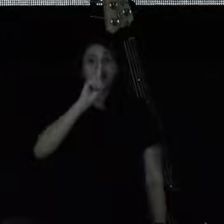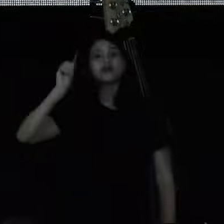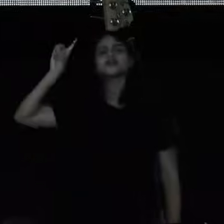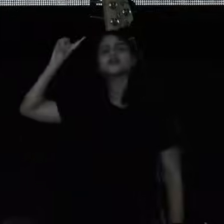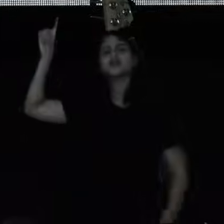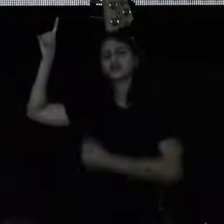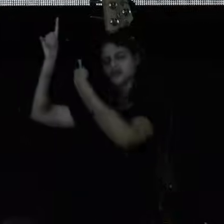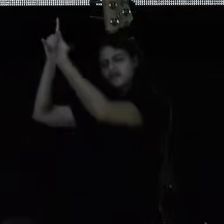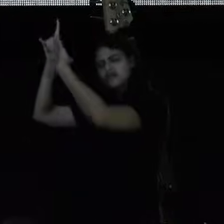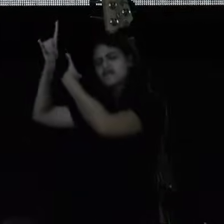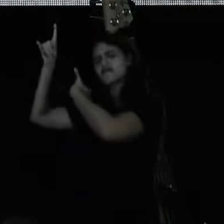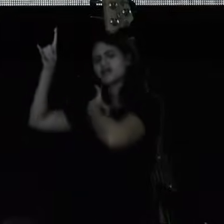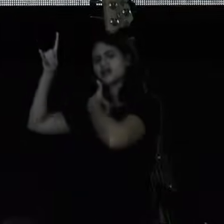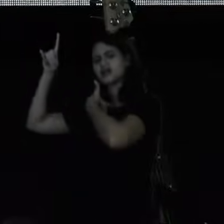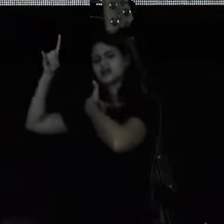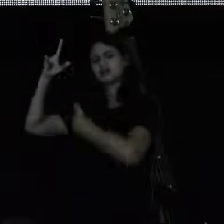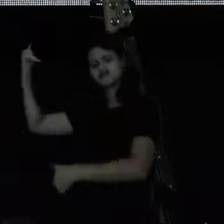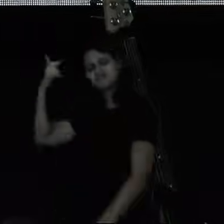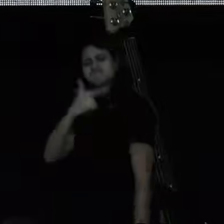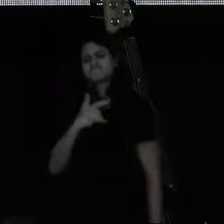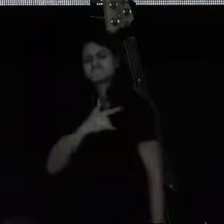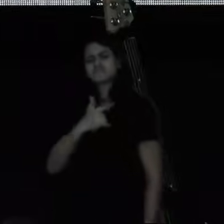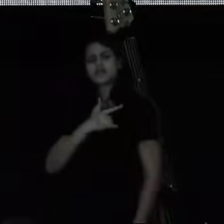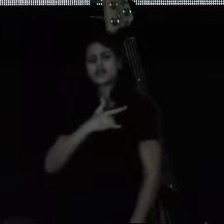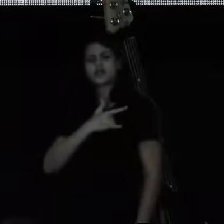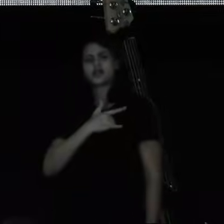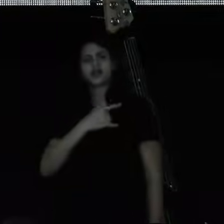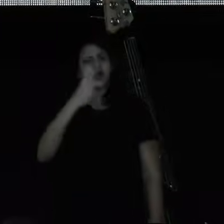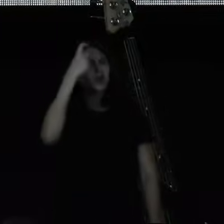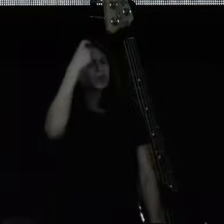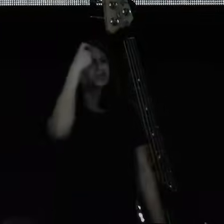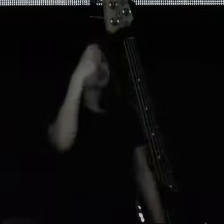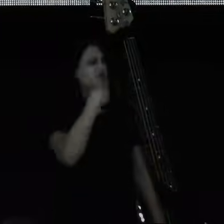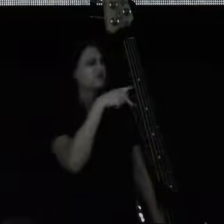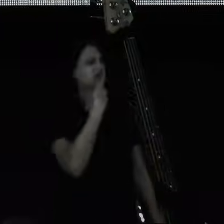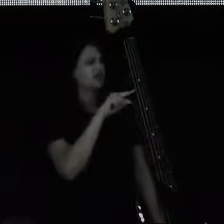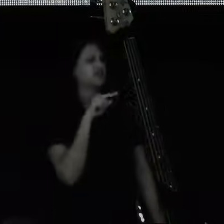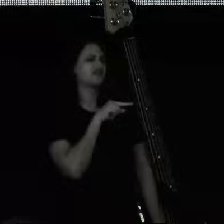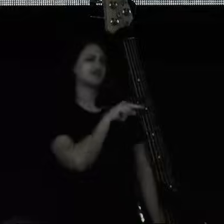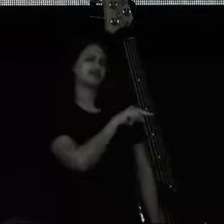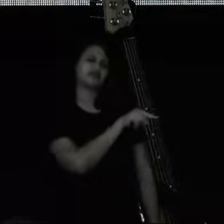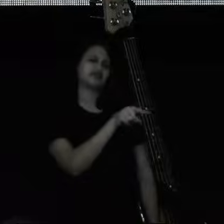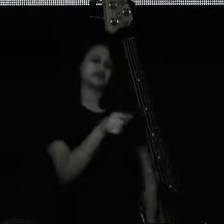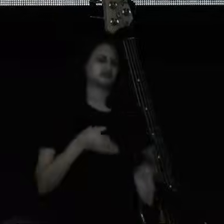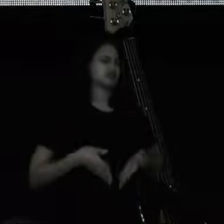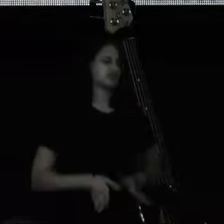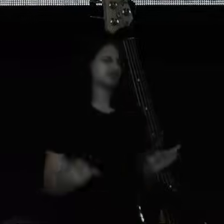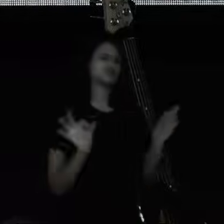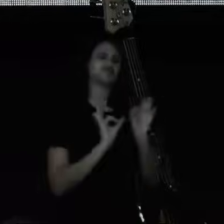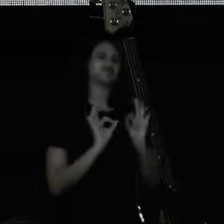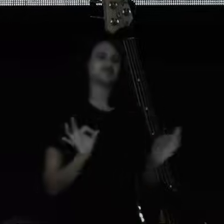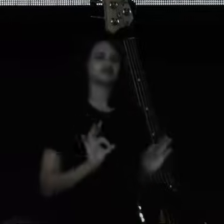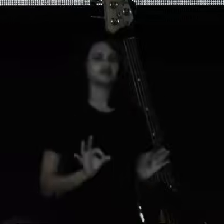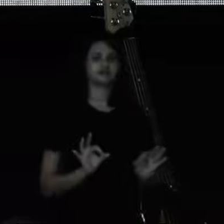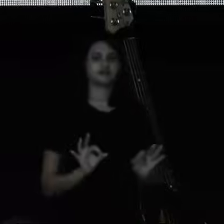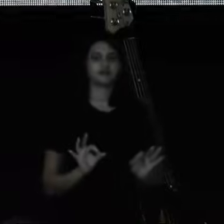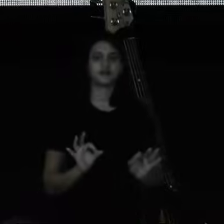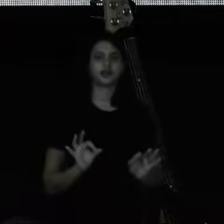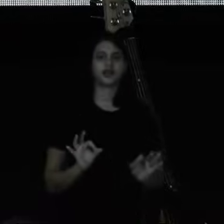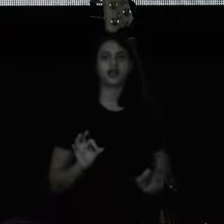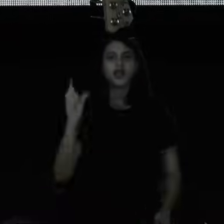você. Quando o diabo diz assim: você não foi planejado, aí você tem que ouvir Deus dizendo assim: antes de você